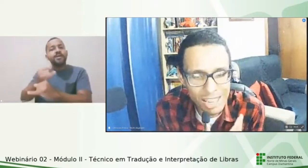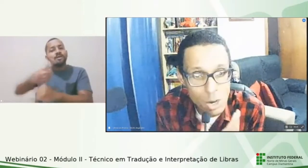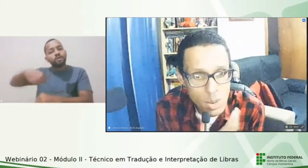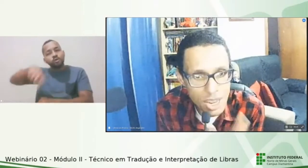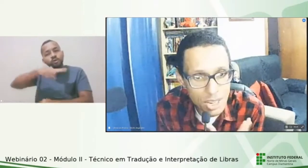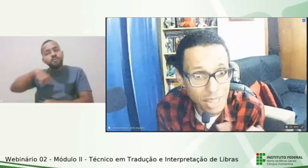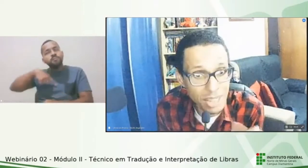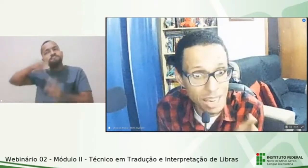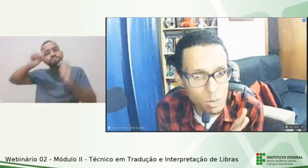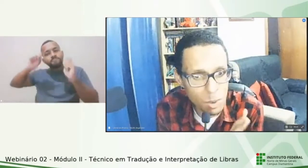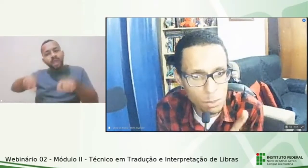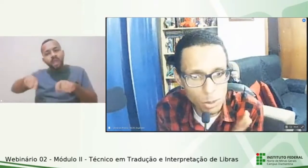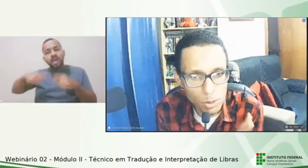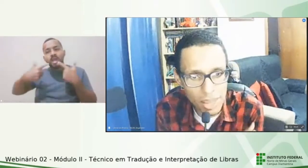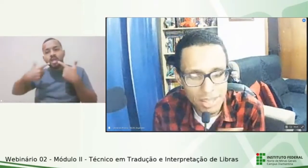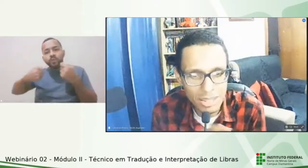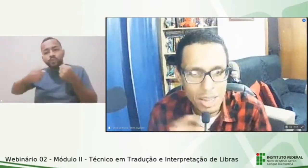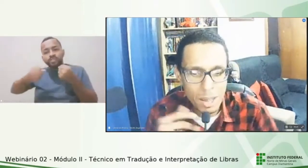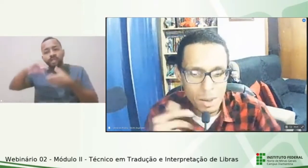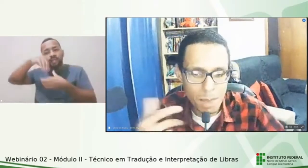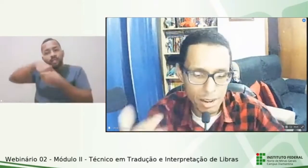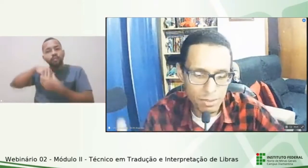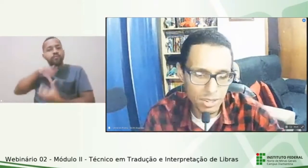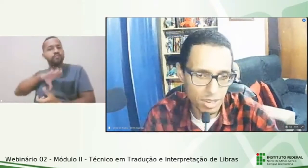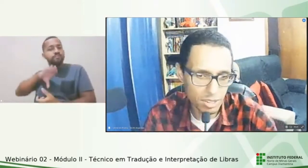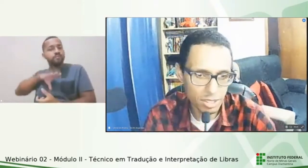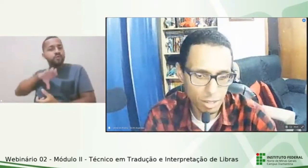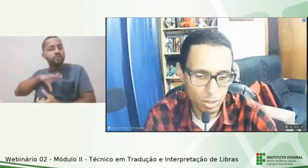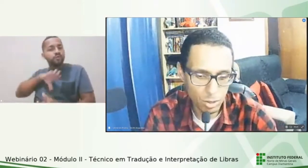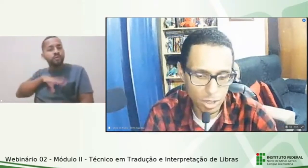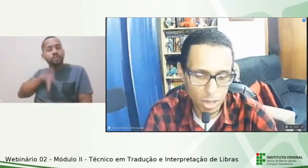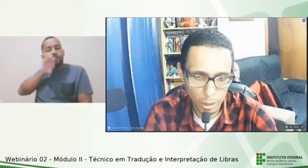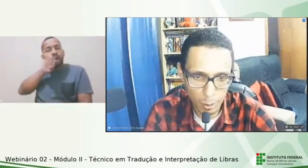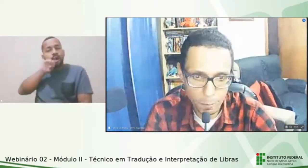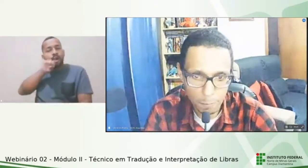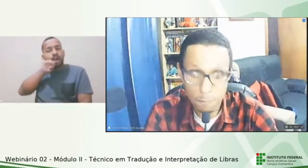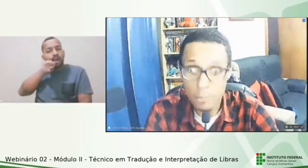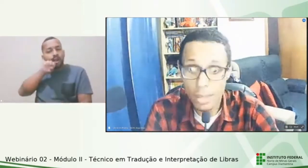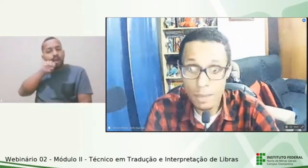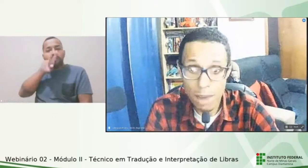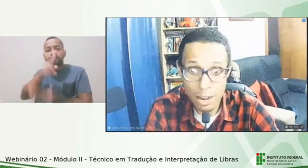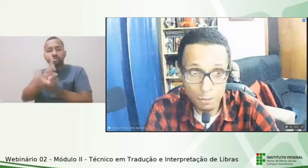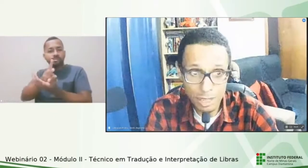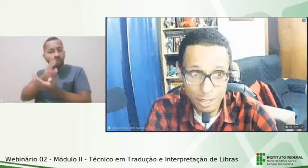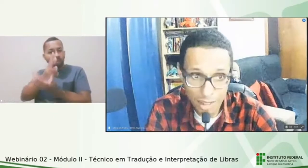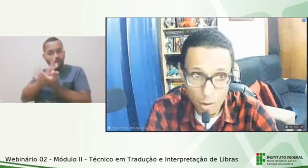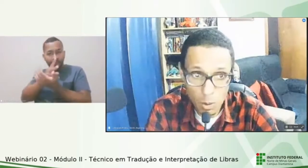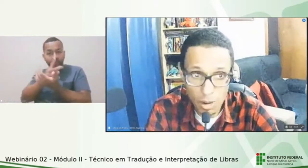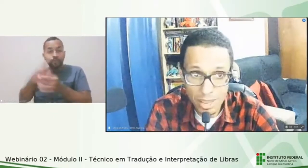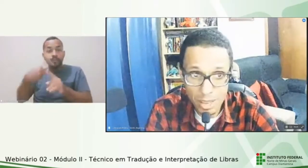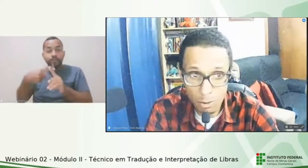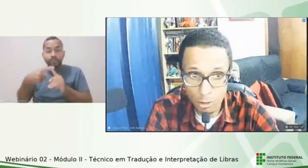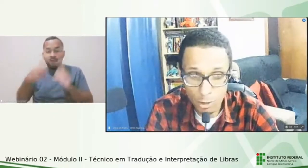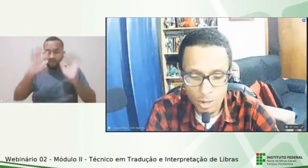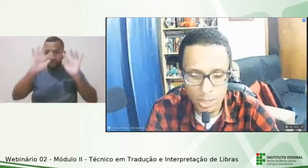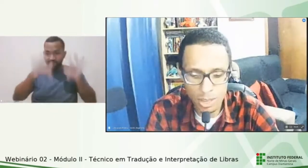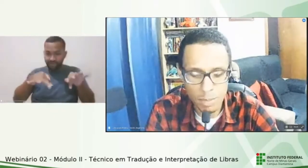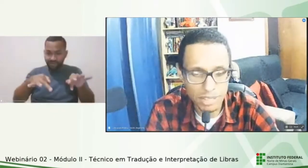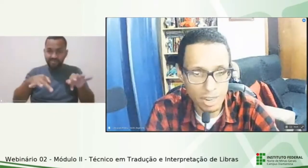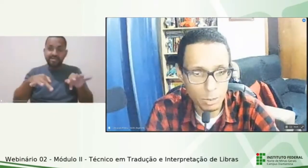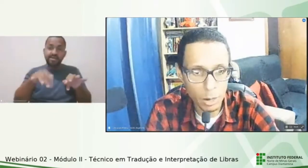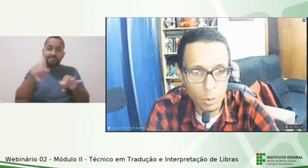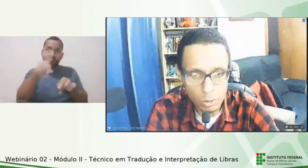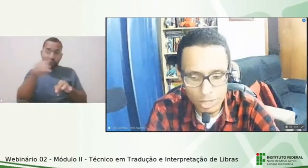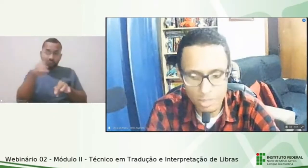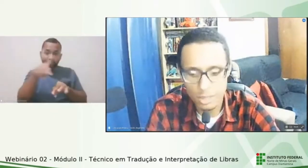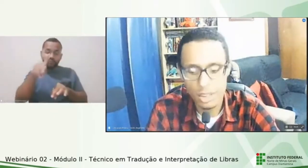capacidade linguística da língua portuguesa para fazer essa tradução direta. Para finalizar agora e a professora Estela passar